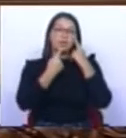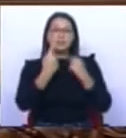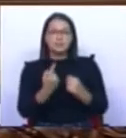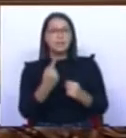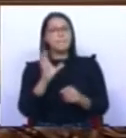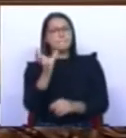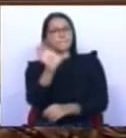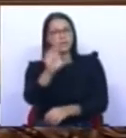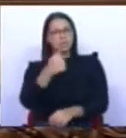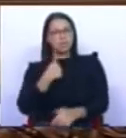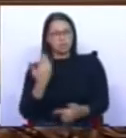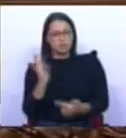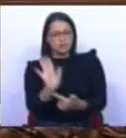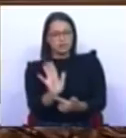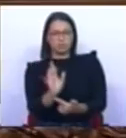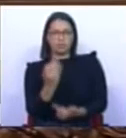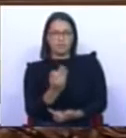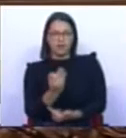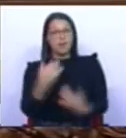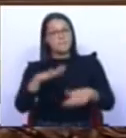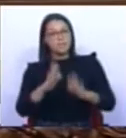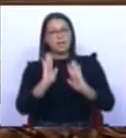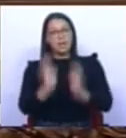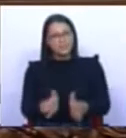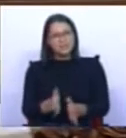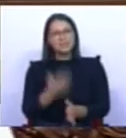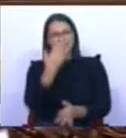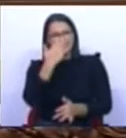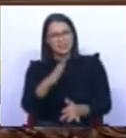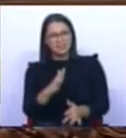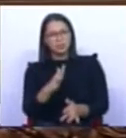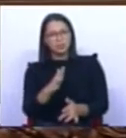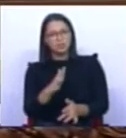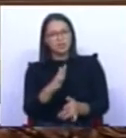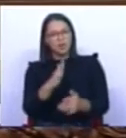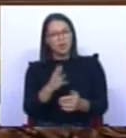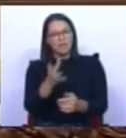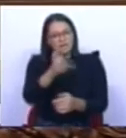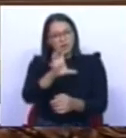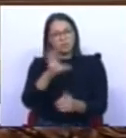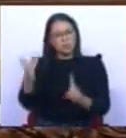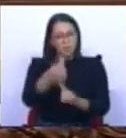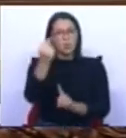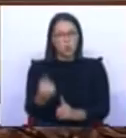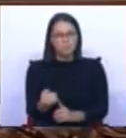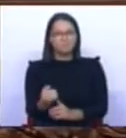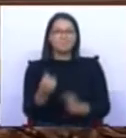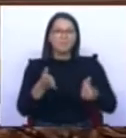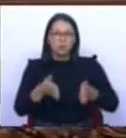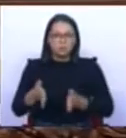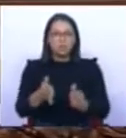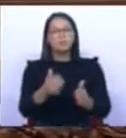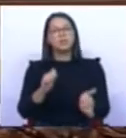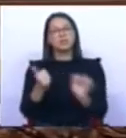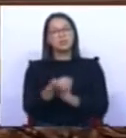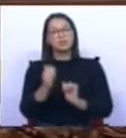como um exemplo nesta matéria. Mas é preciso que os atos correspondam às palavras. Os caminhos de mitigação e adaptação às